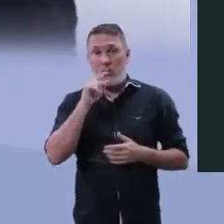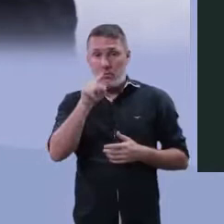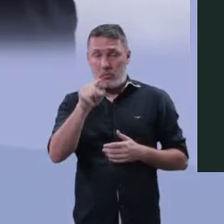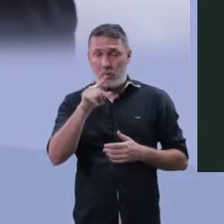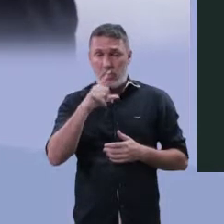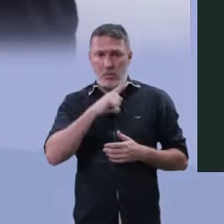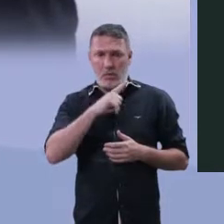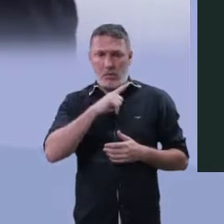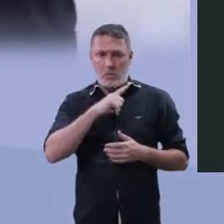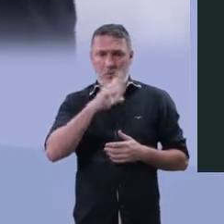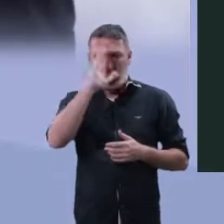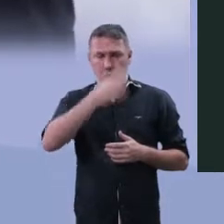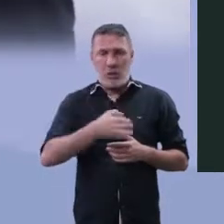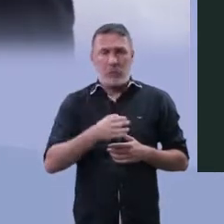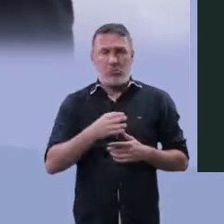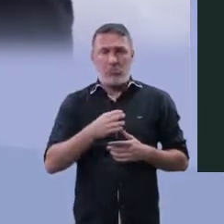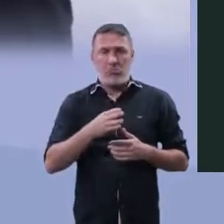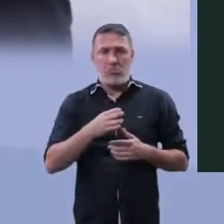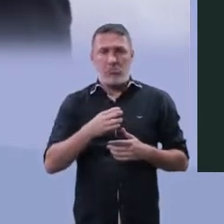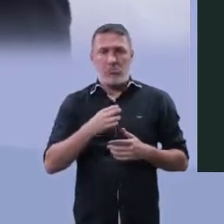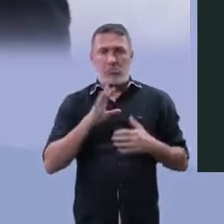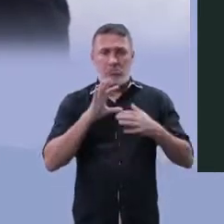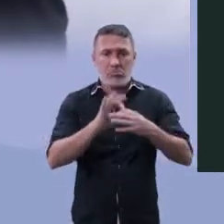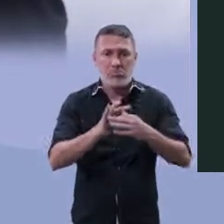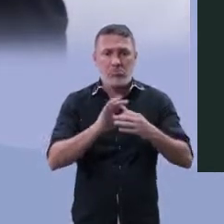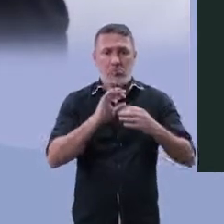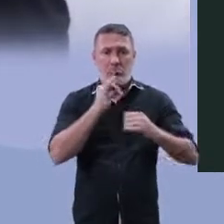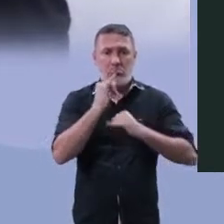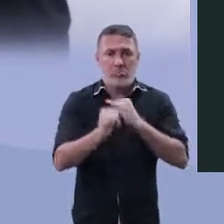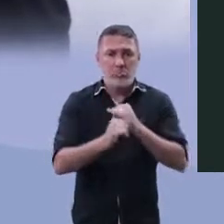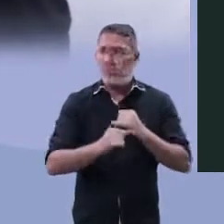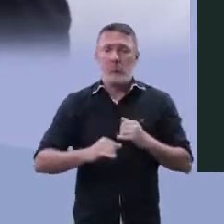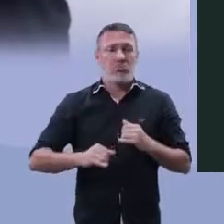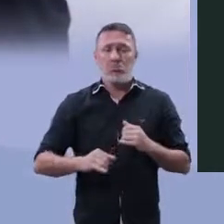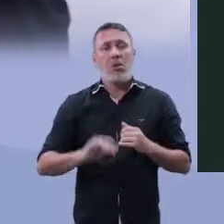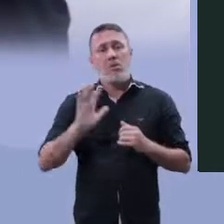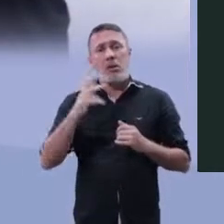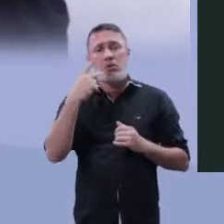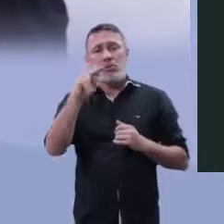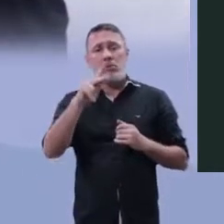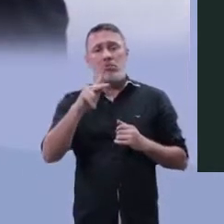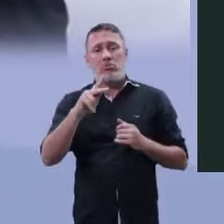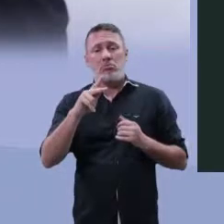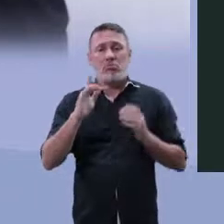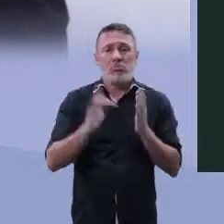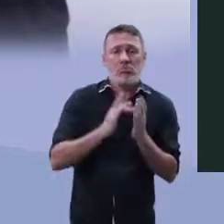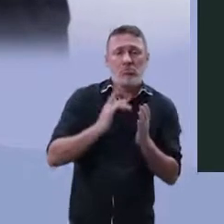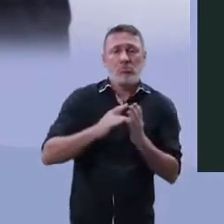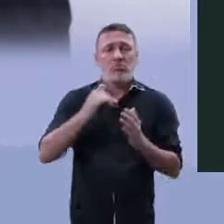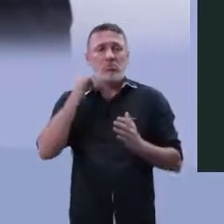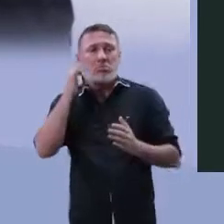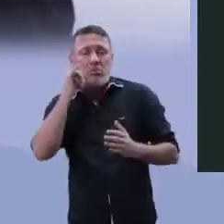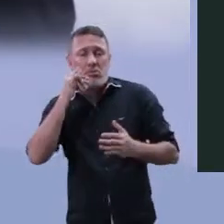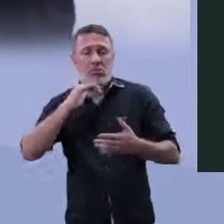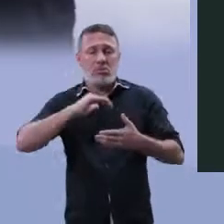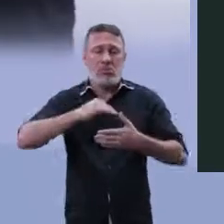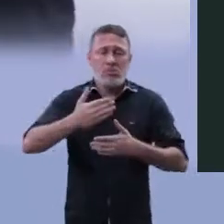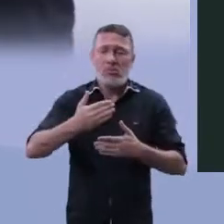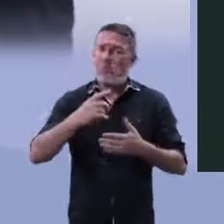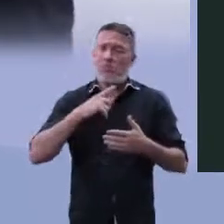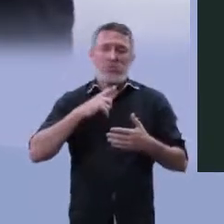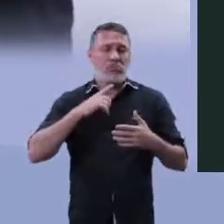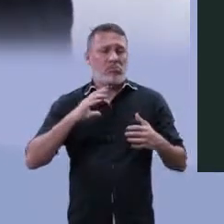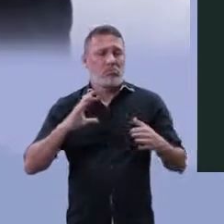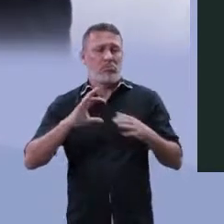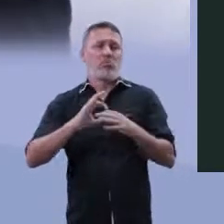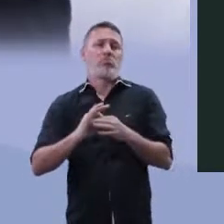Como assim? Ora, você pode não estar diretamente conectado, mas os seus equipamentos de comunicação